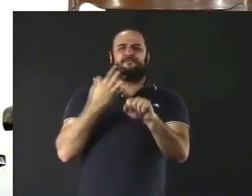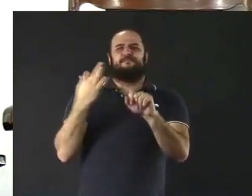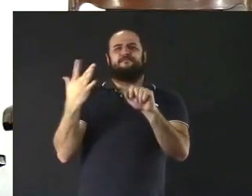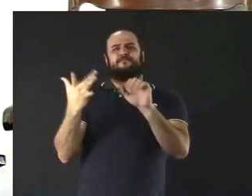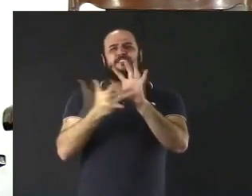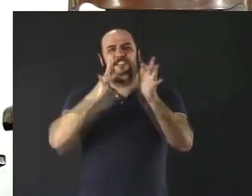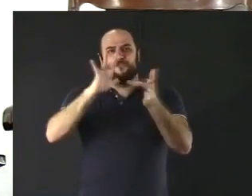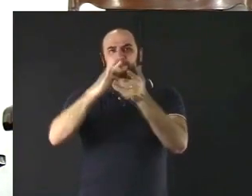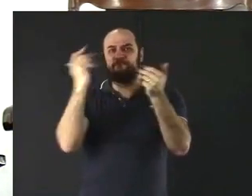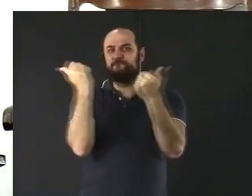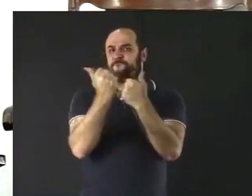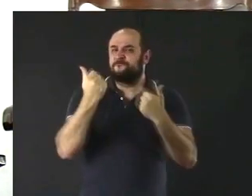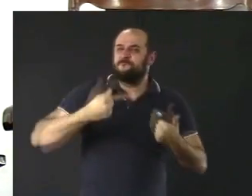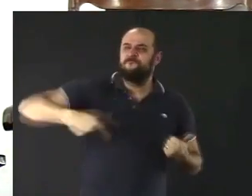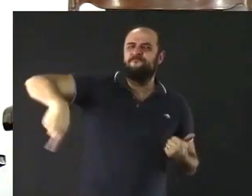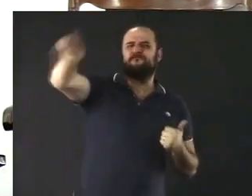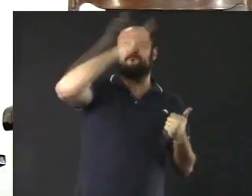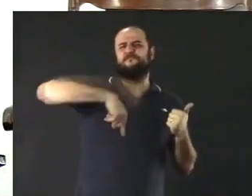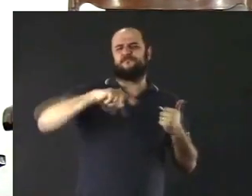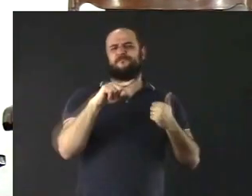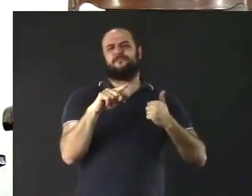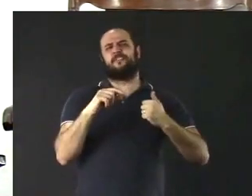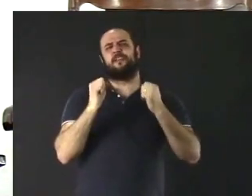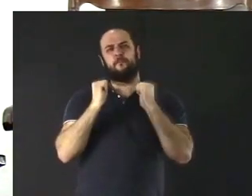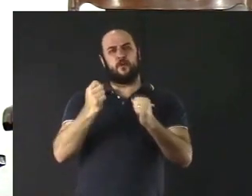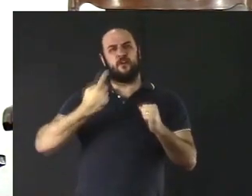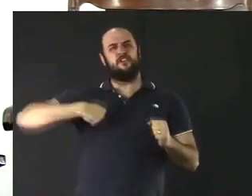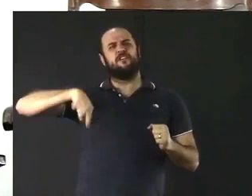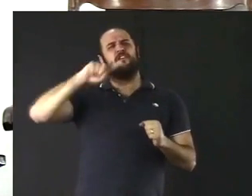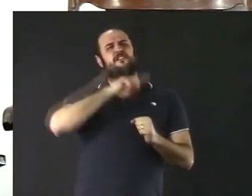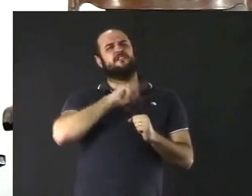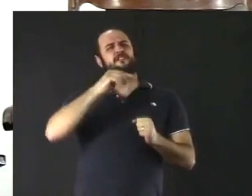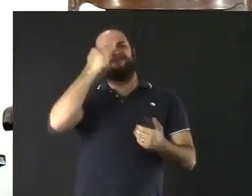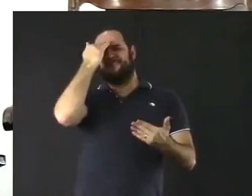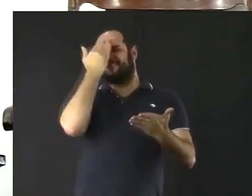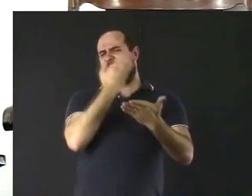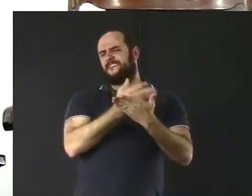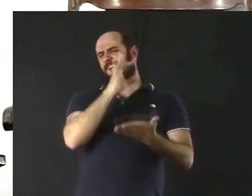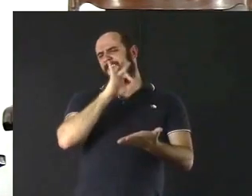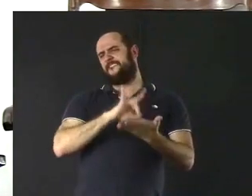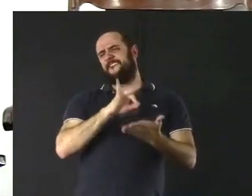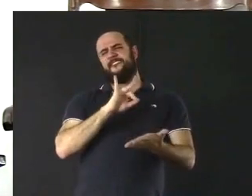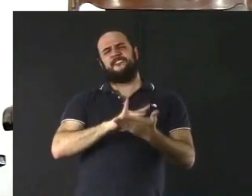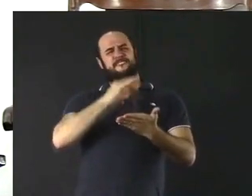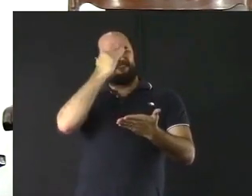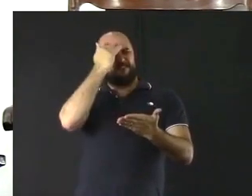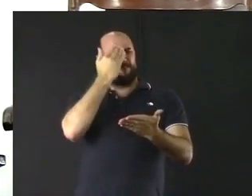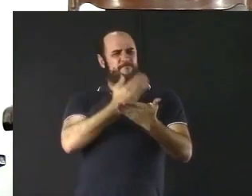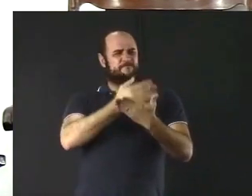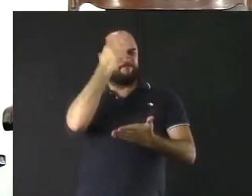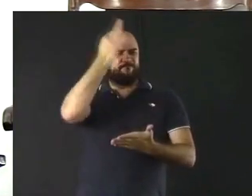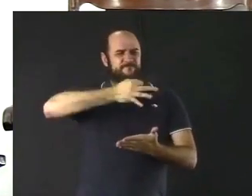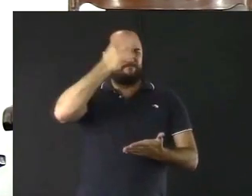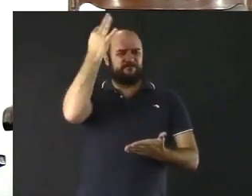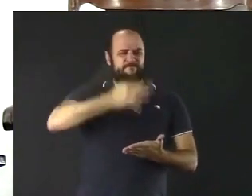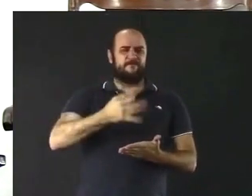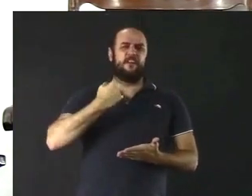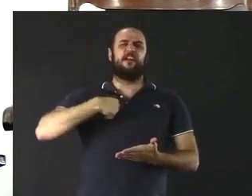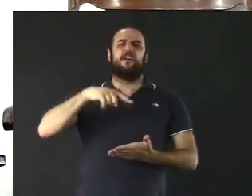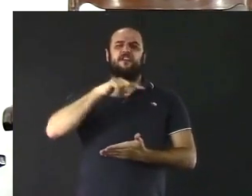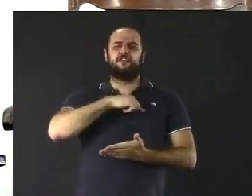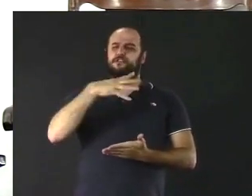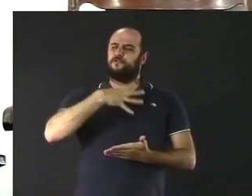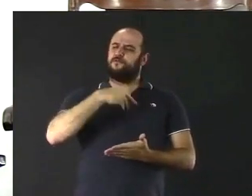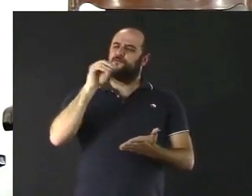isso por nós, para que nós tivéssemos agora a plena convicção, a plena certeza que somos